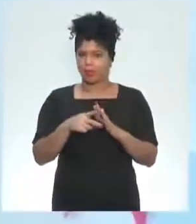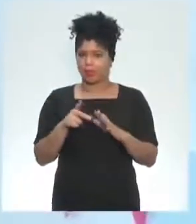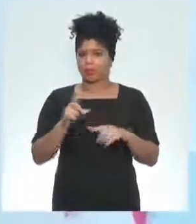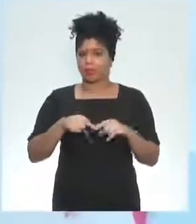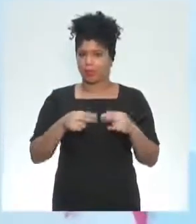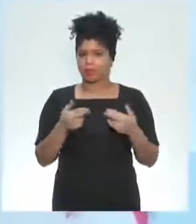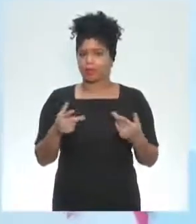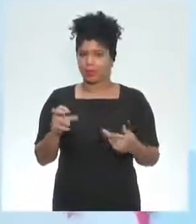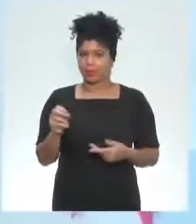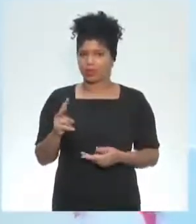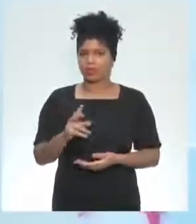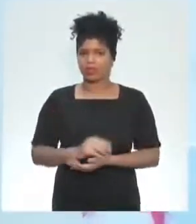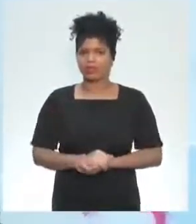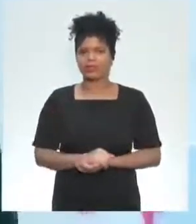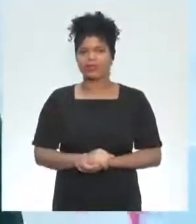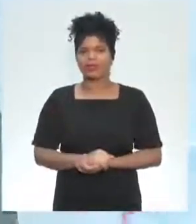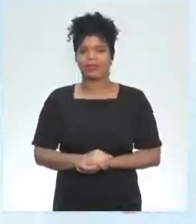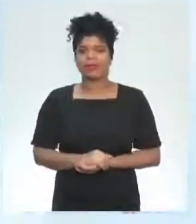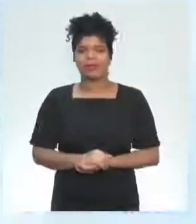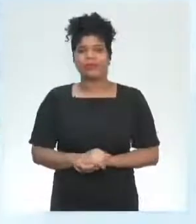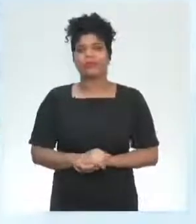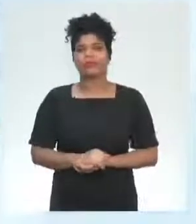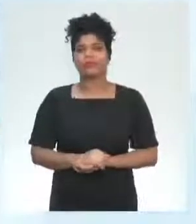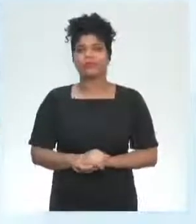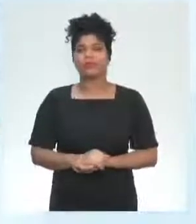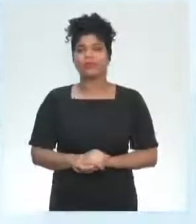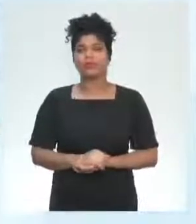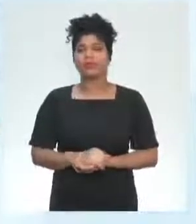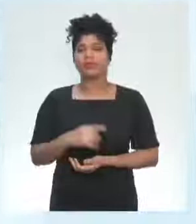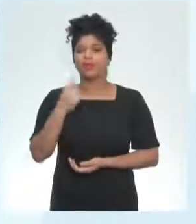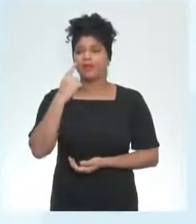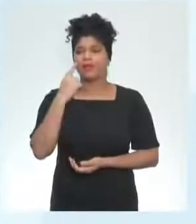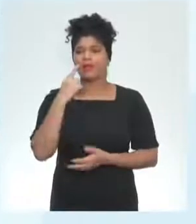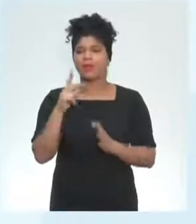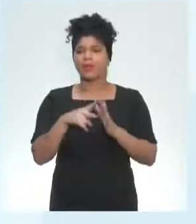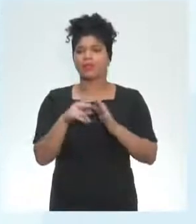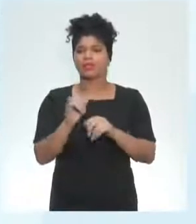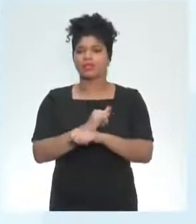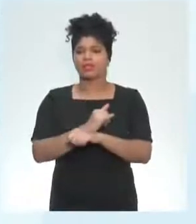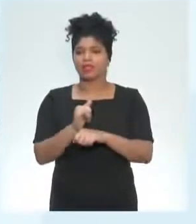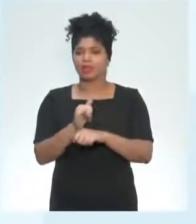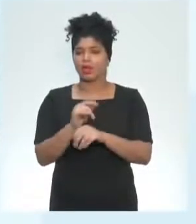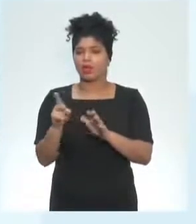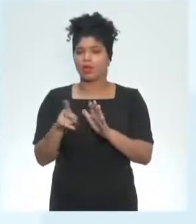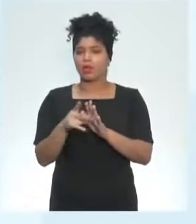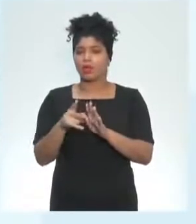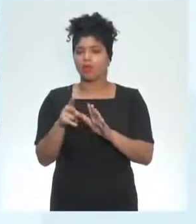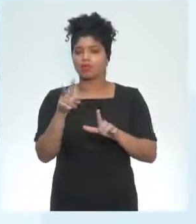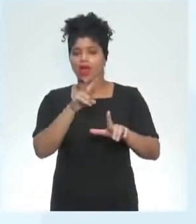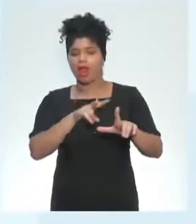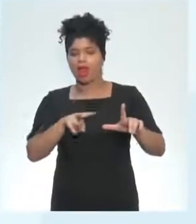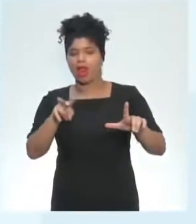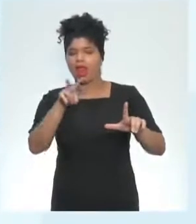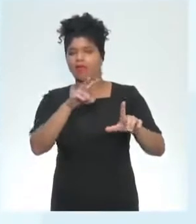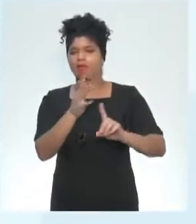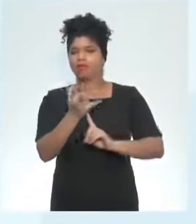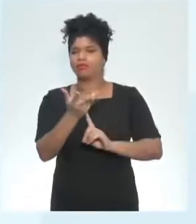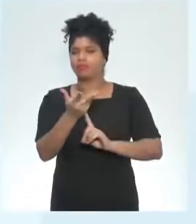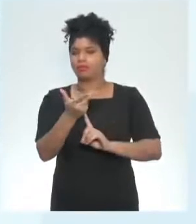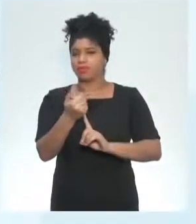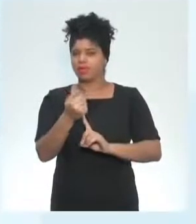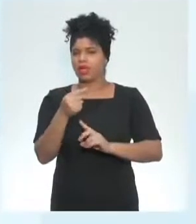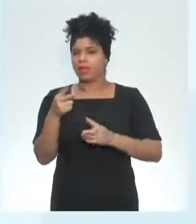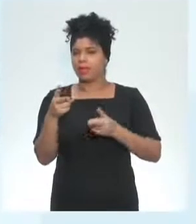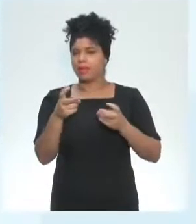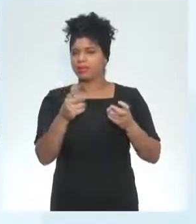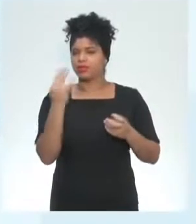Tá certo? Vamos lá. Então, ainda, né, em mais técnicas de composição e de arte visual, a gente vê que cada uma dessas